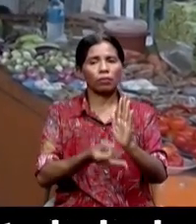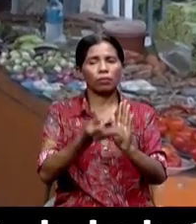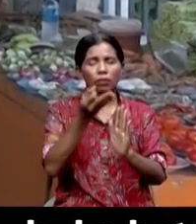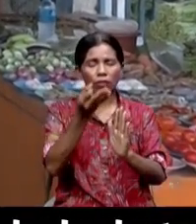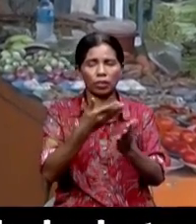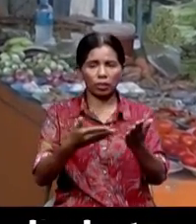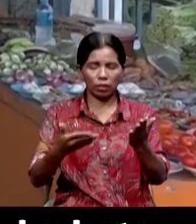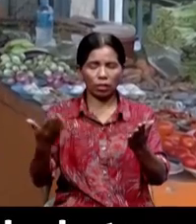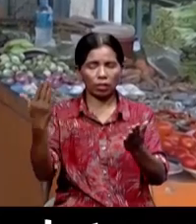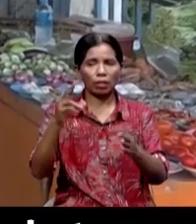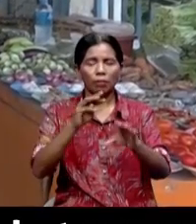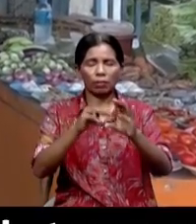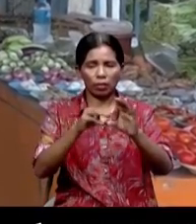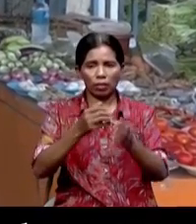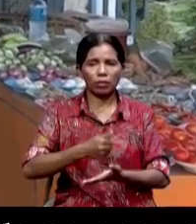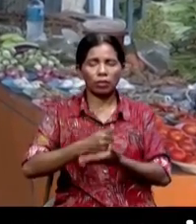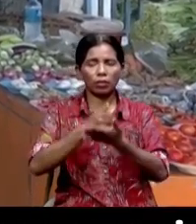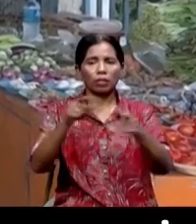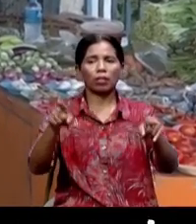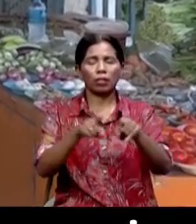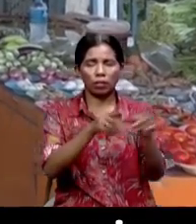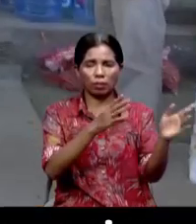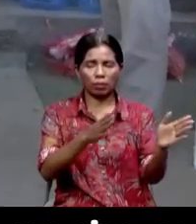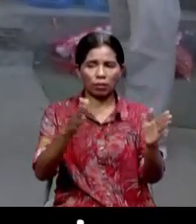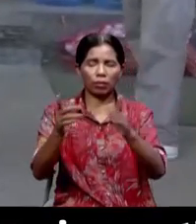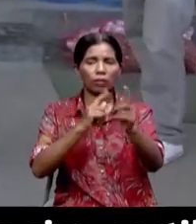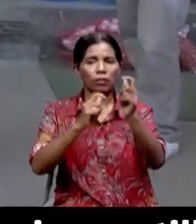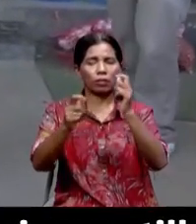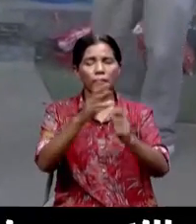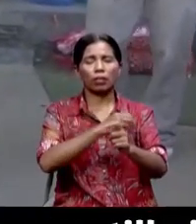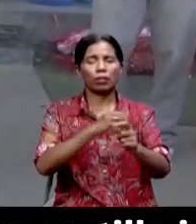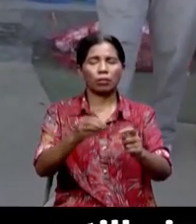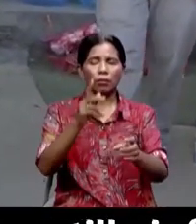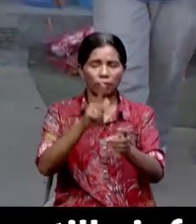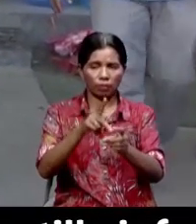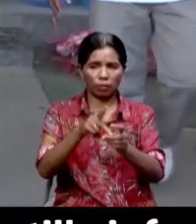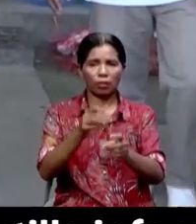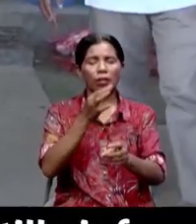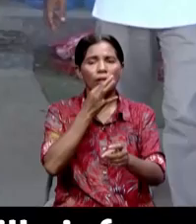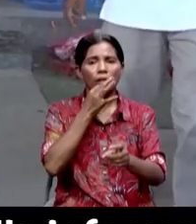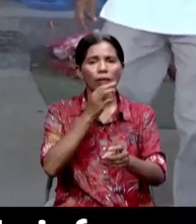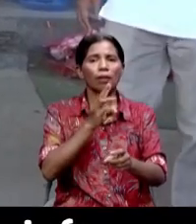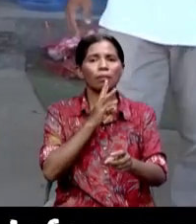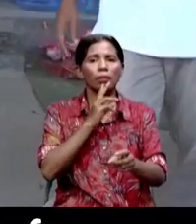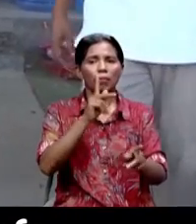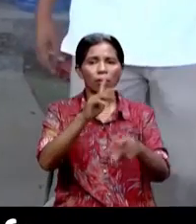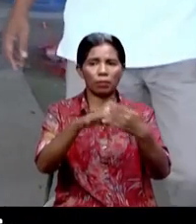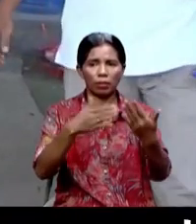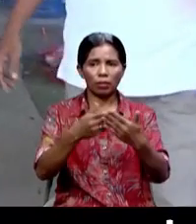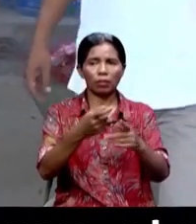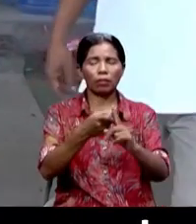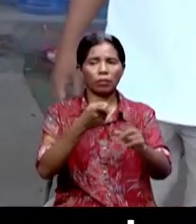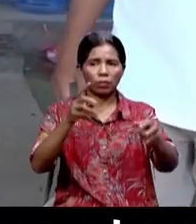no apoio e a parte logística, hanesan prepara transporte no combustível, aihan no be basarani sira